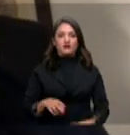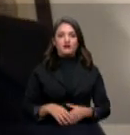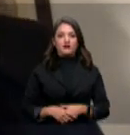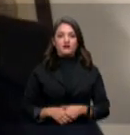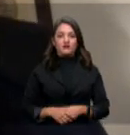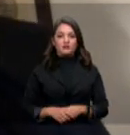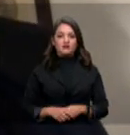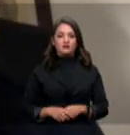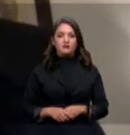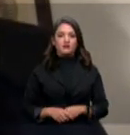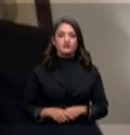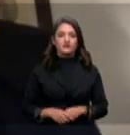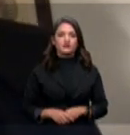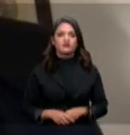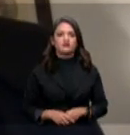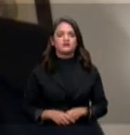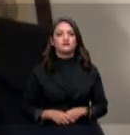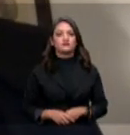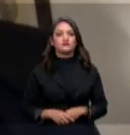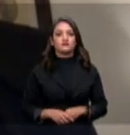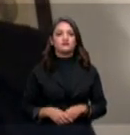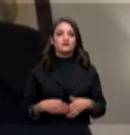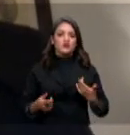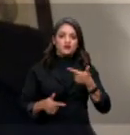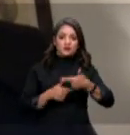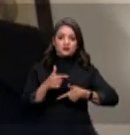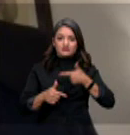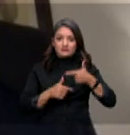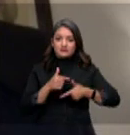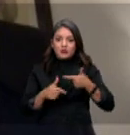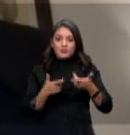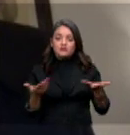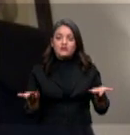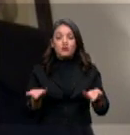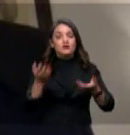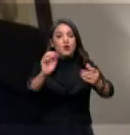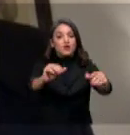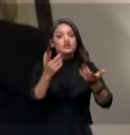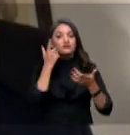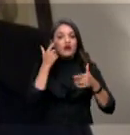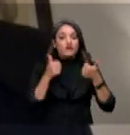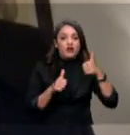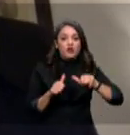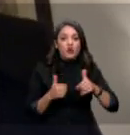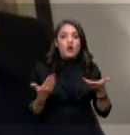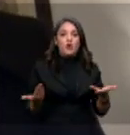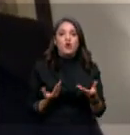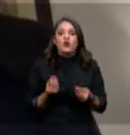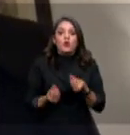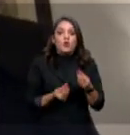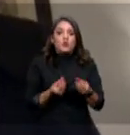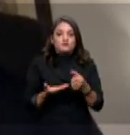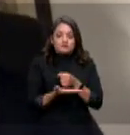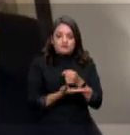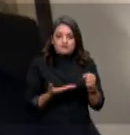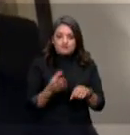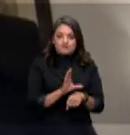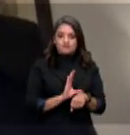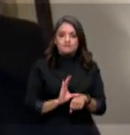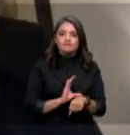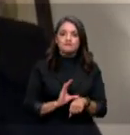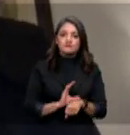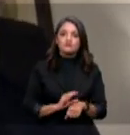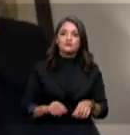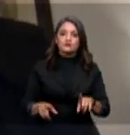então, trabalhamos no presente caso a discussão desses princípios constitucionais e também